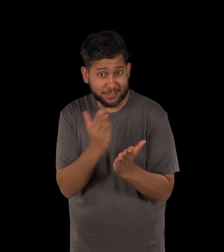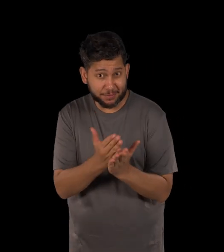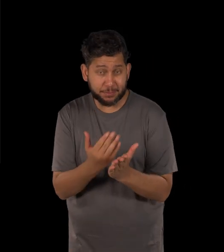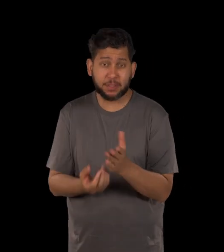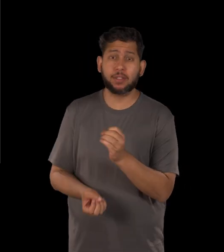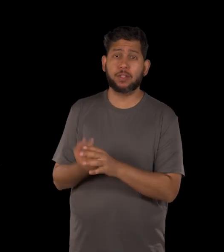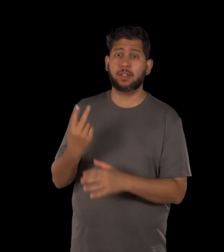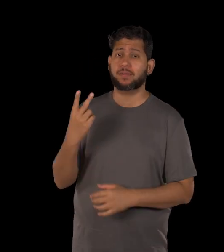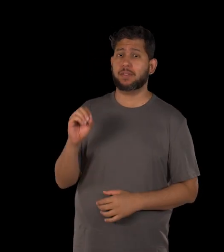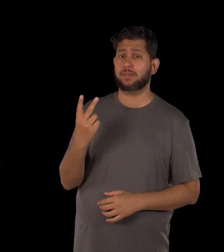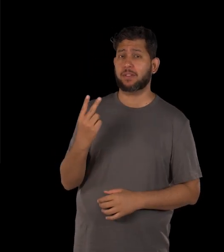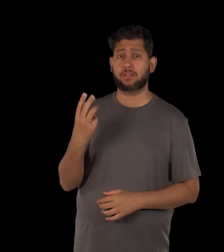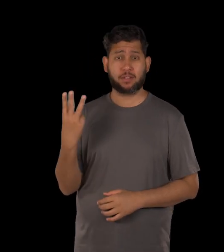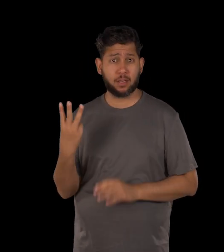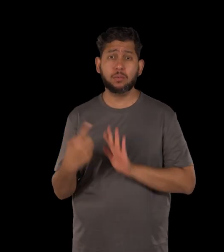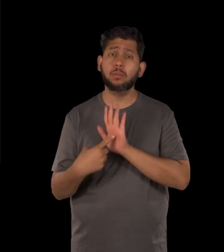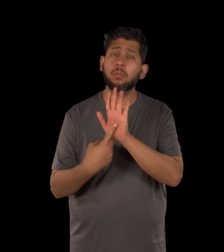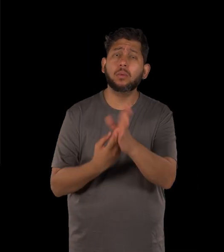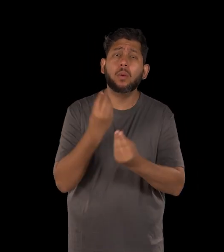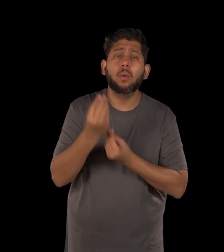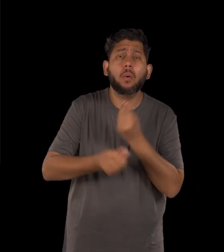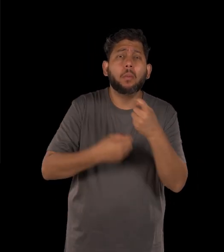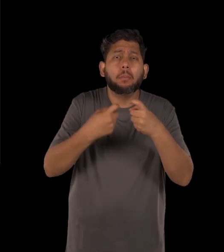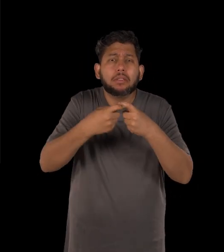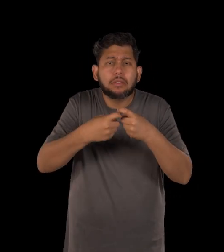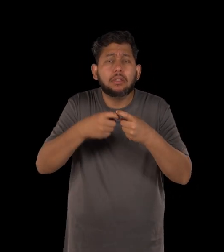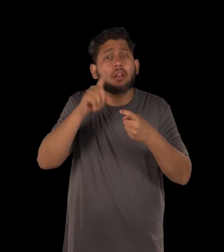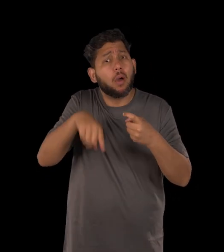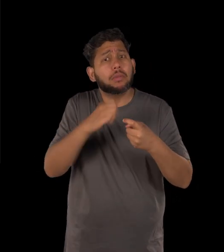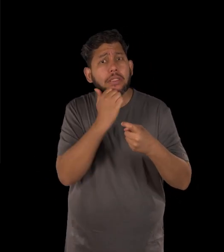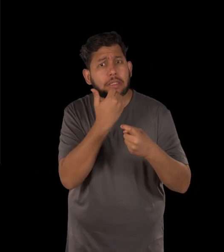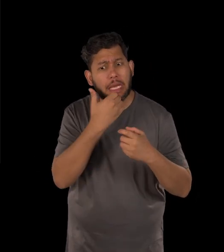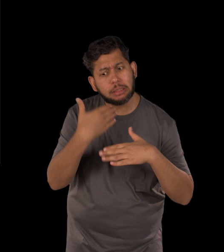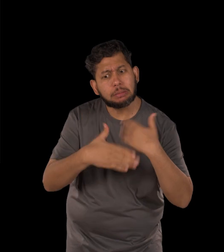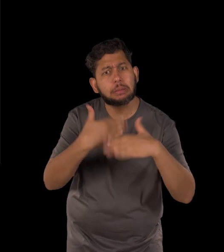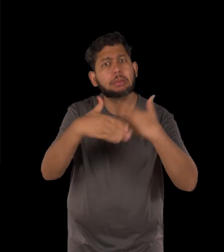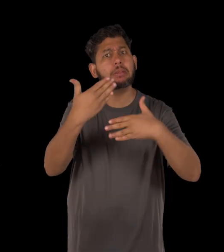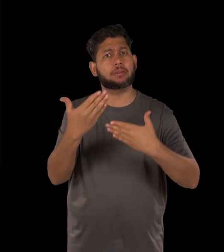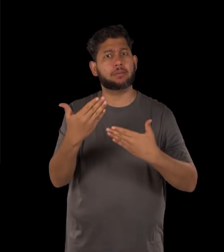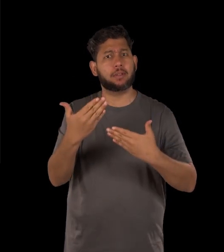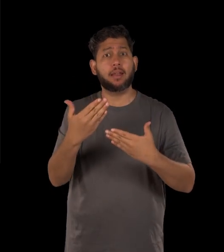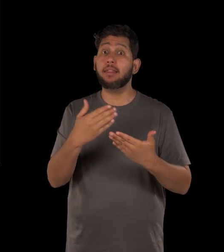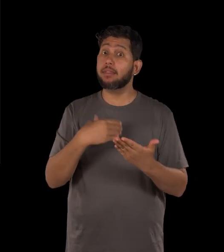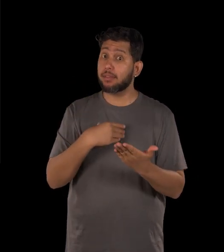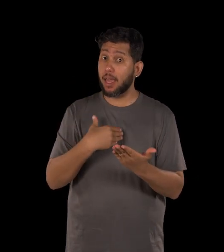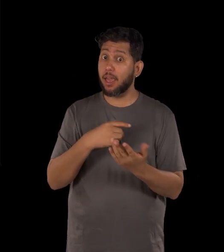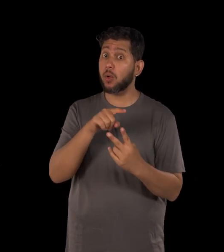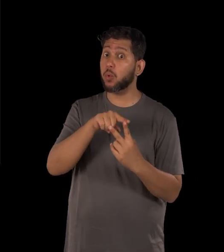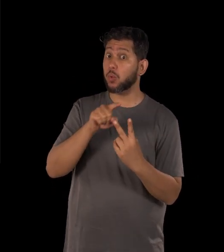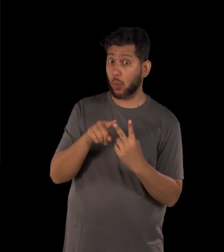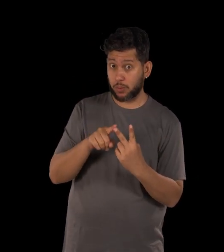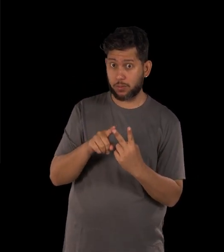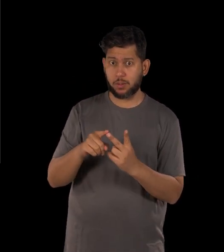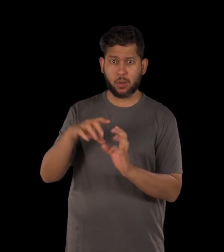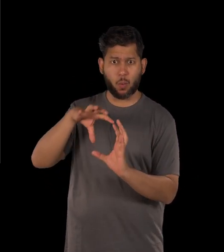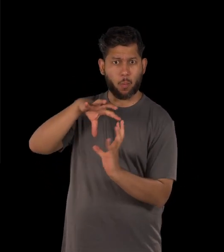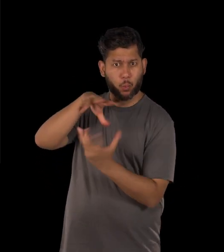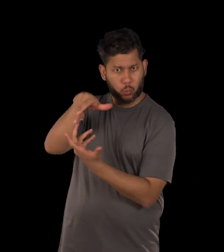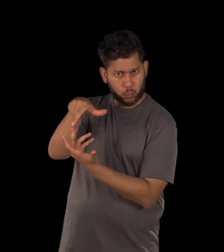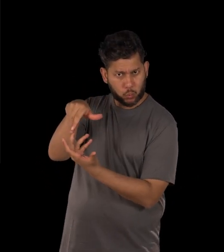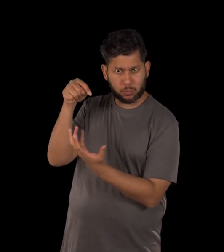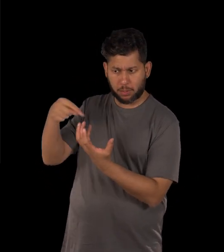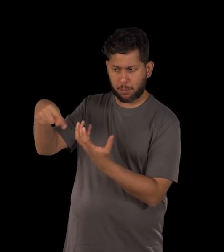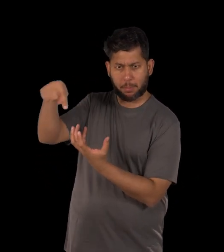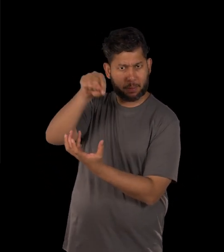em 2023, aborda a medicina como uma ciência em constante evolução. É dividido em duas partes, Mundo